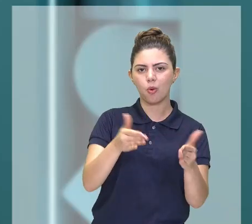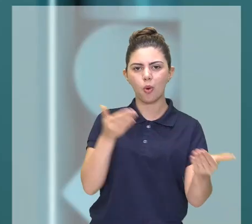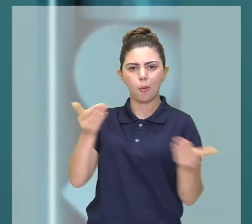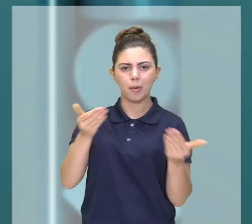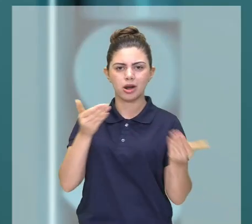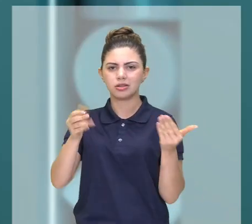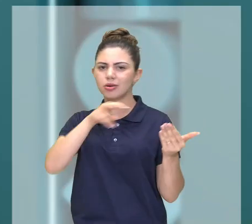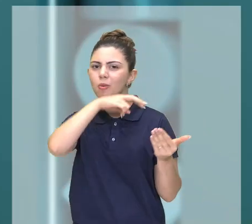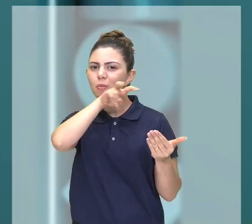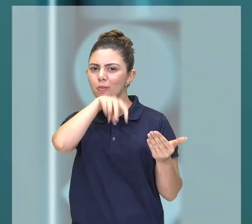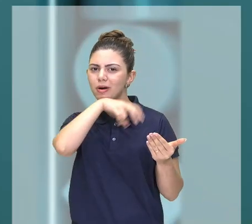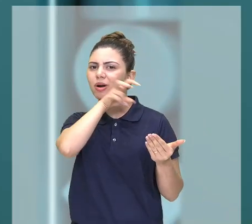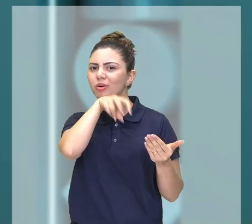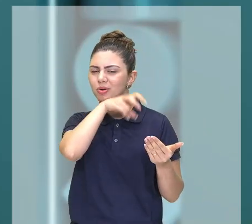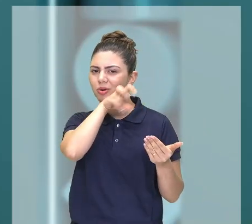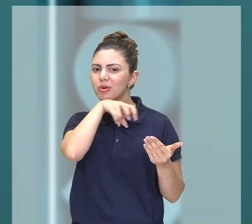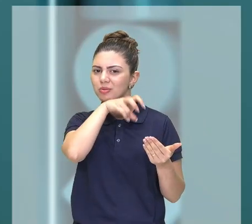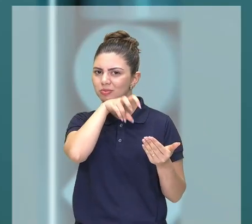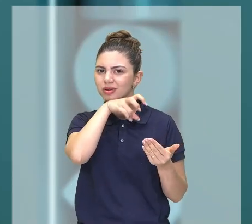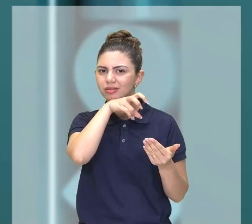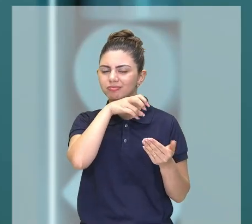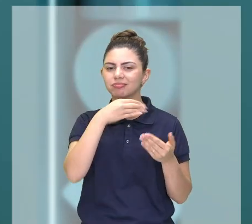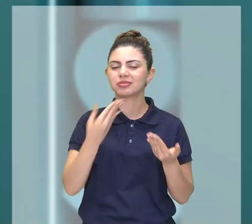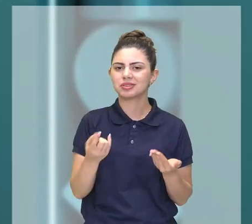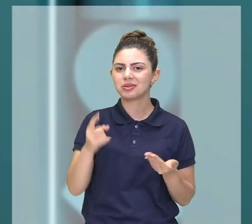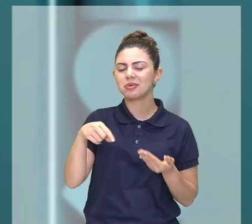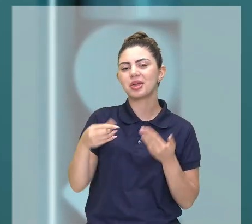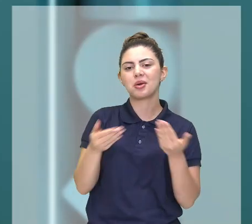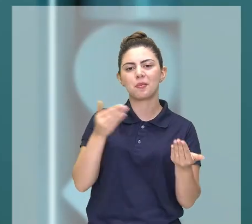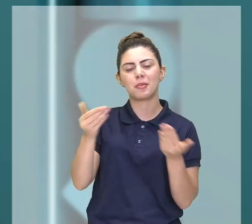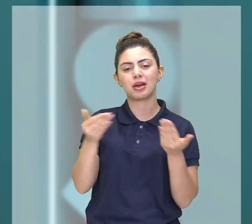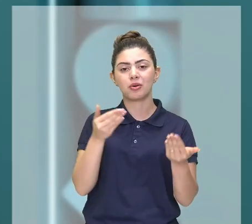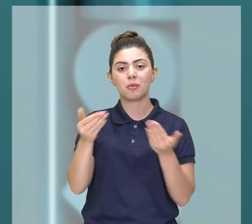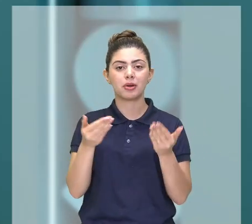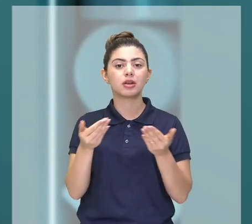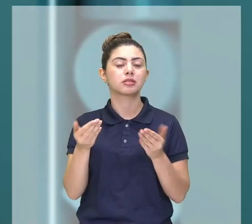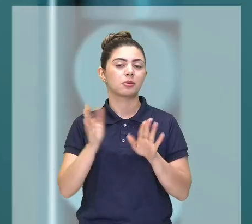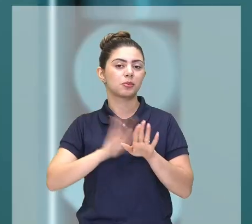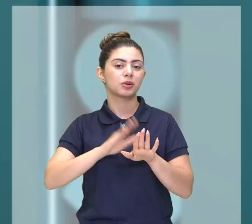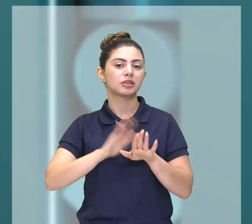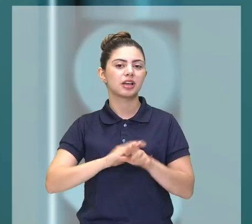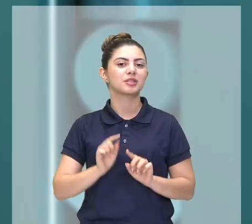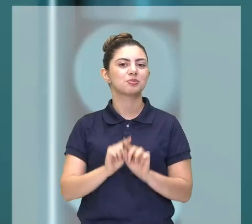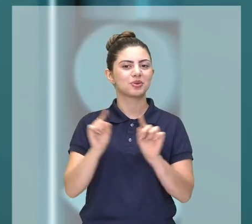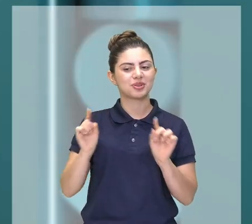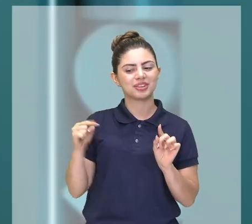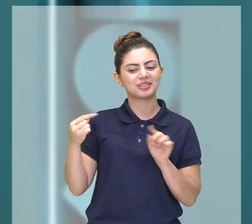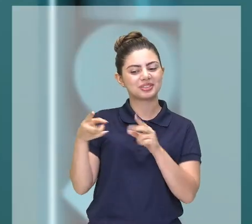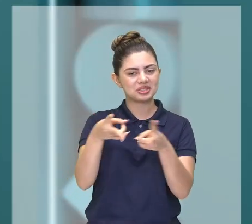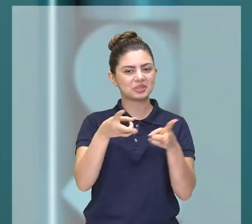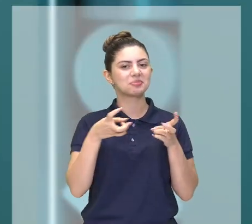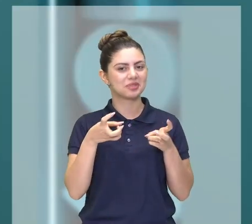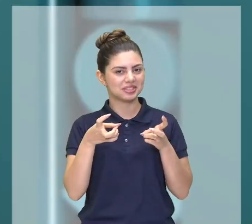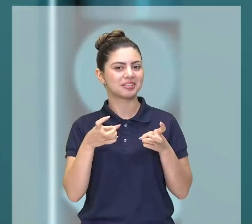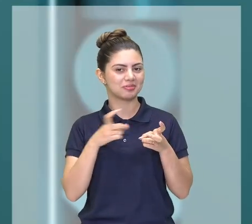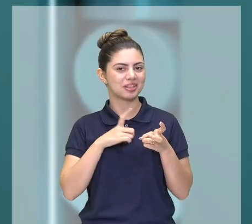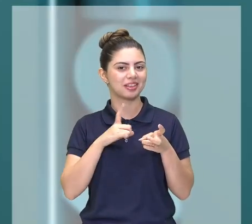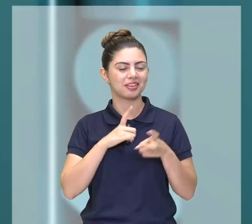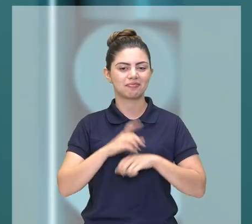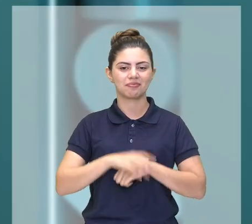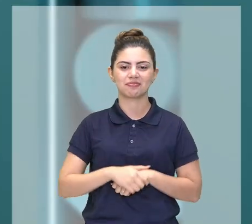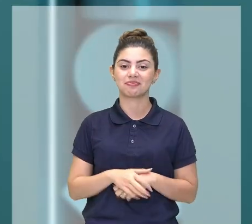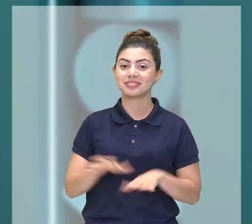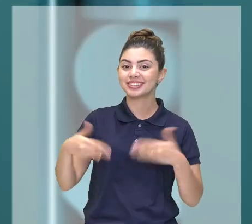uma cobra. É uma comparação implícita, mas eles estão aí se assemelhando.